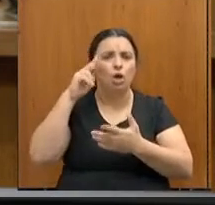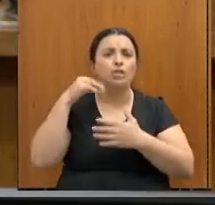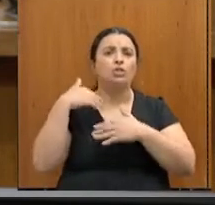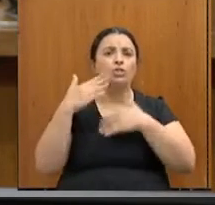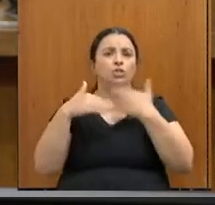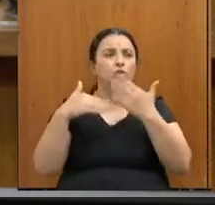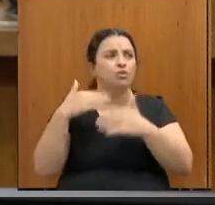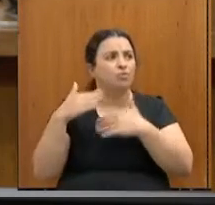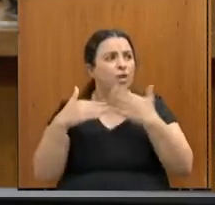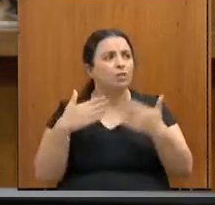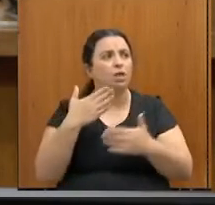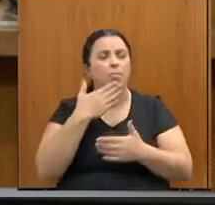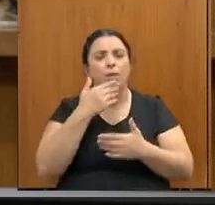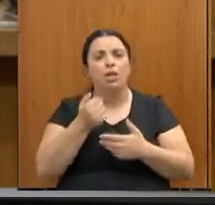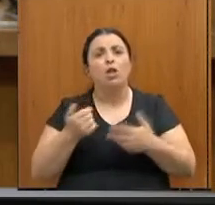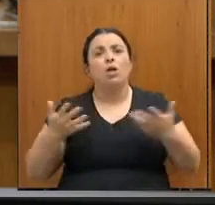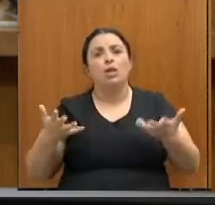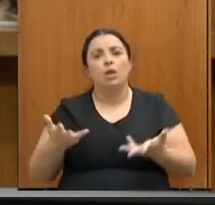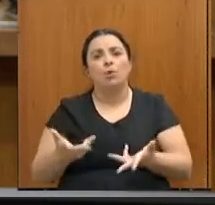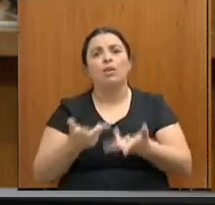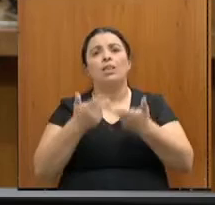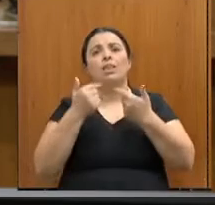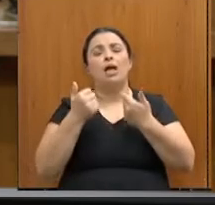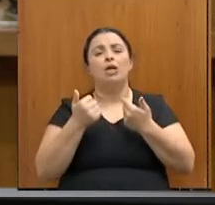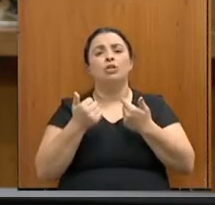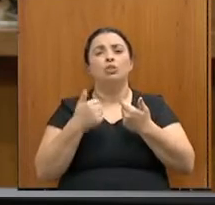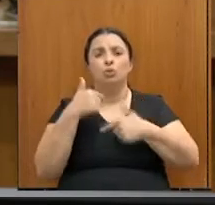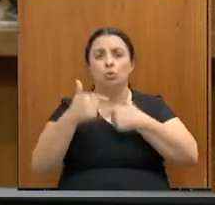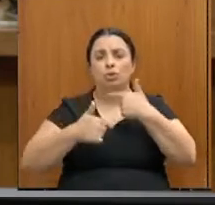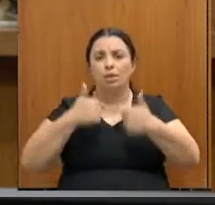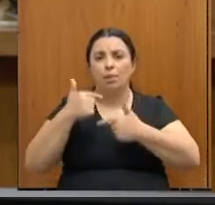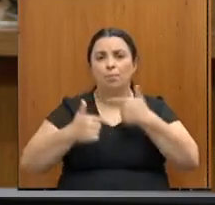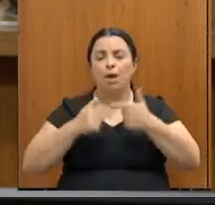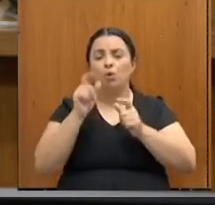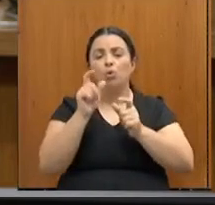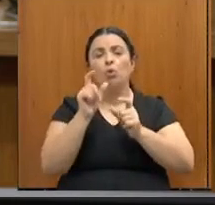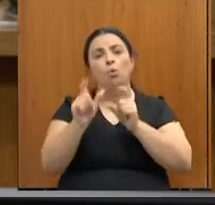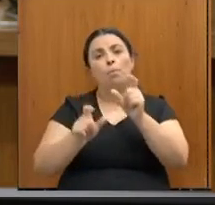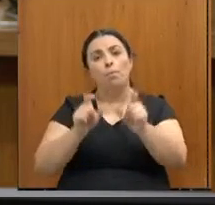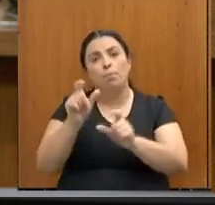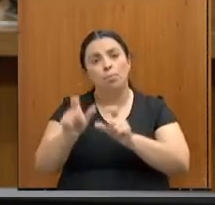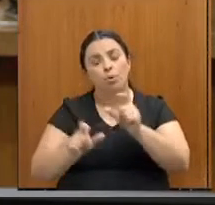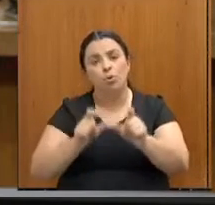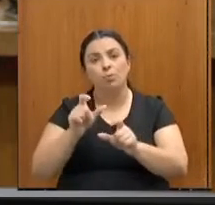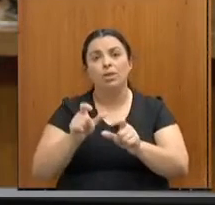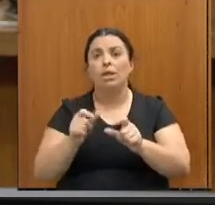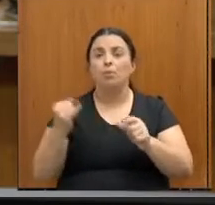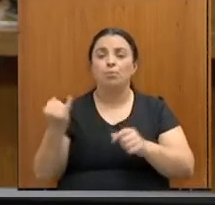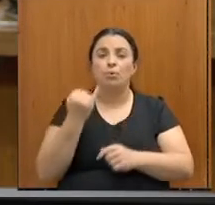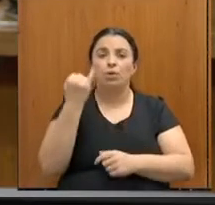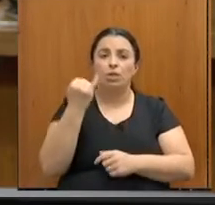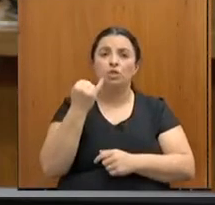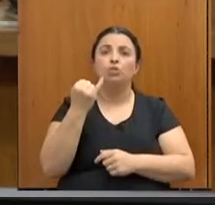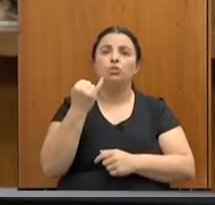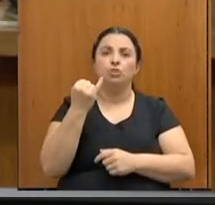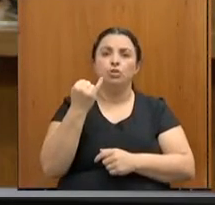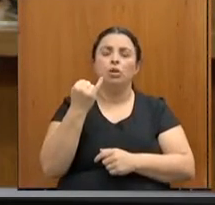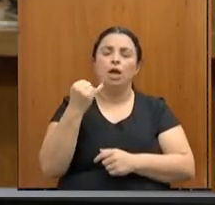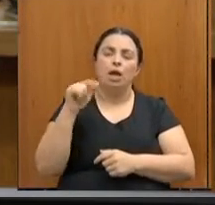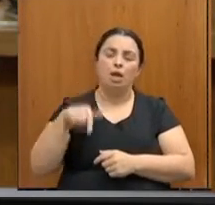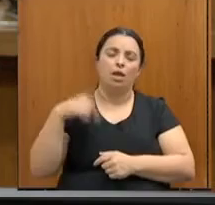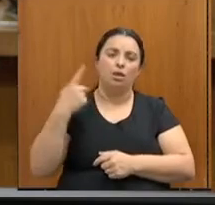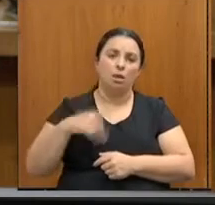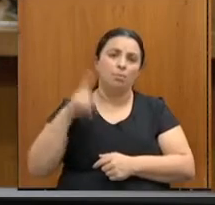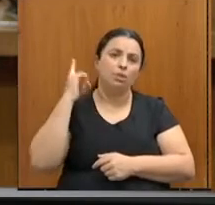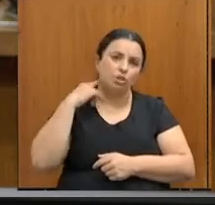melhora na qualidade da prestação de um serviço público que é essencial para a população de Minas Eu repito